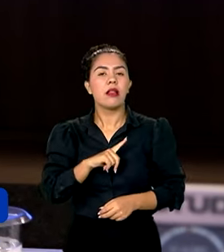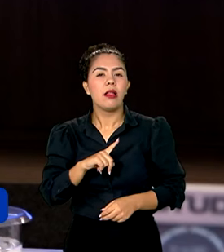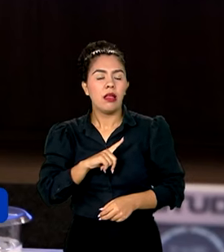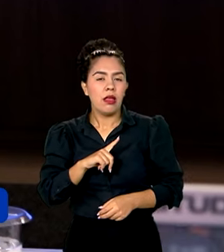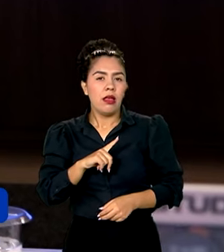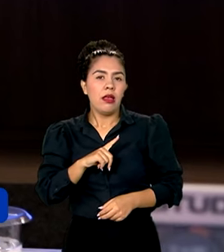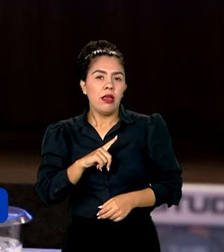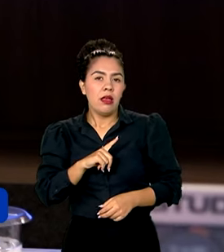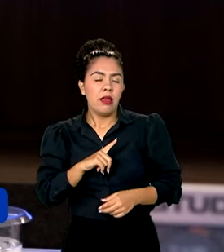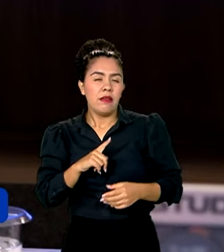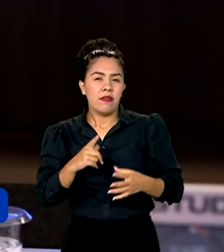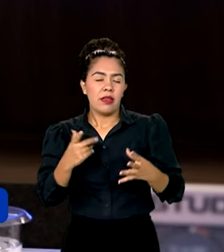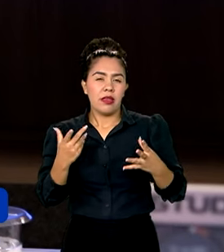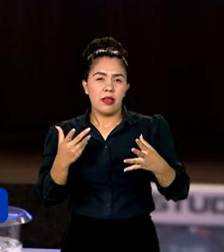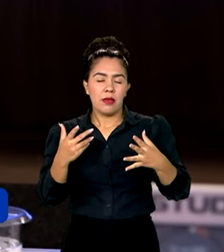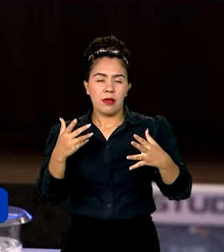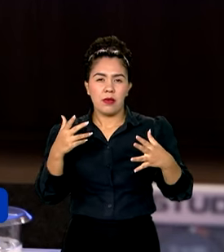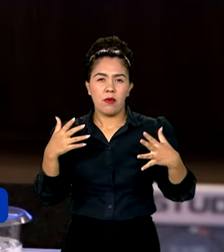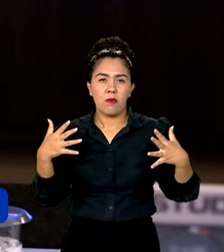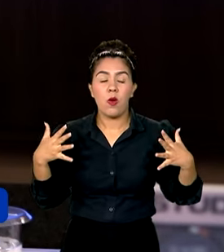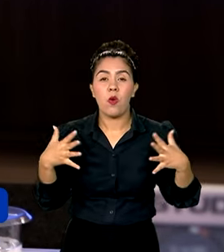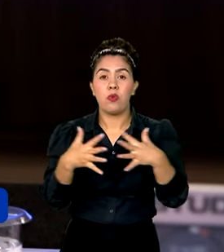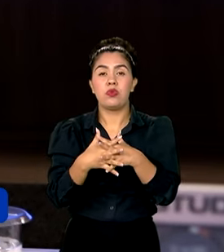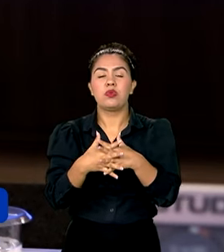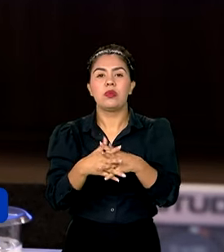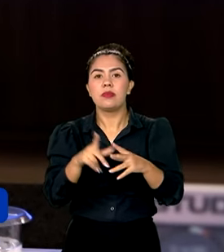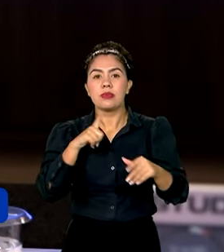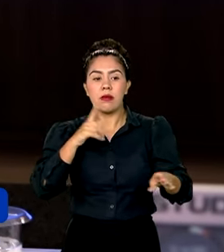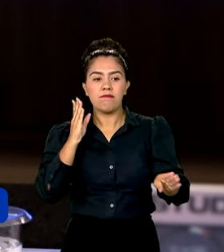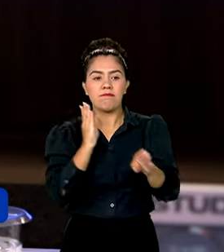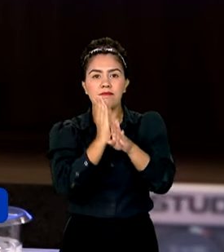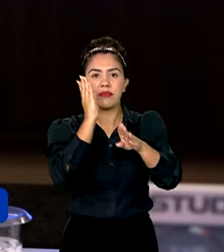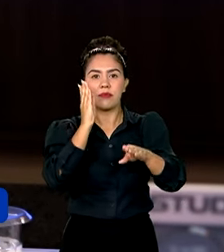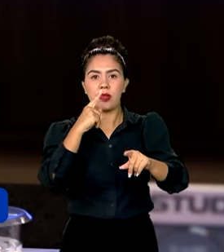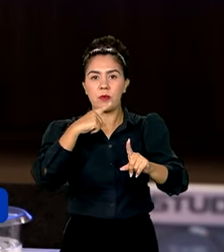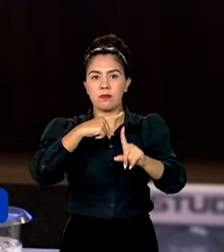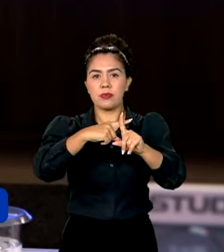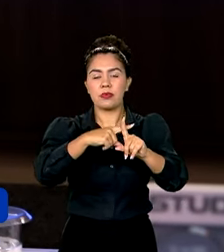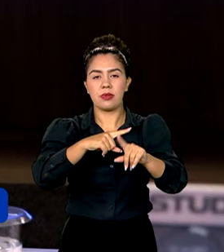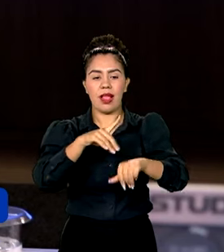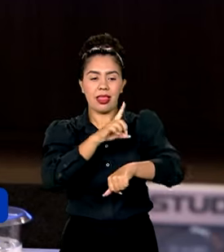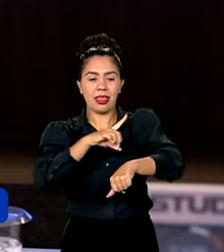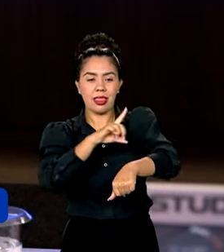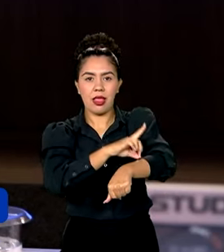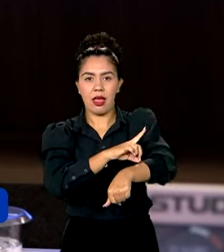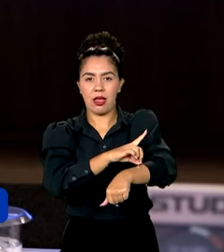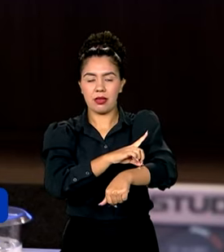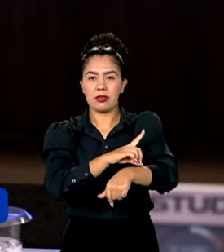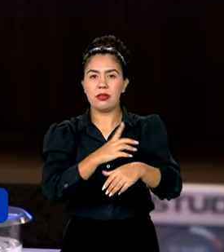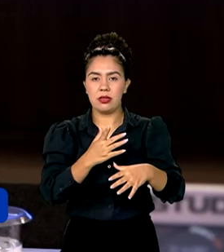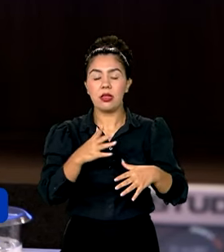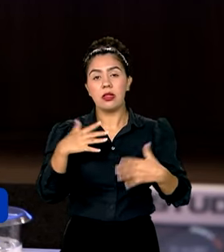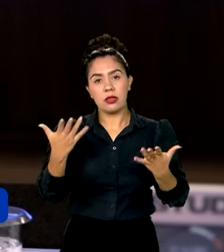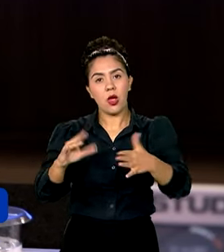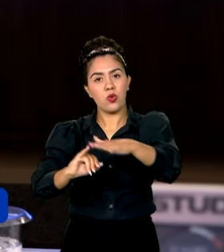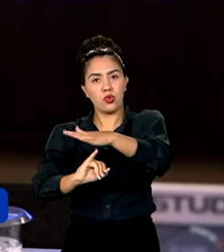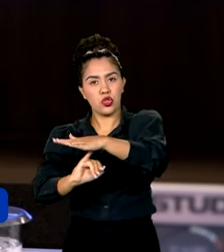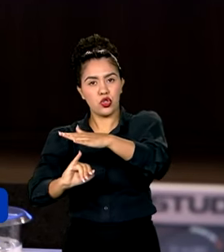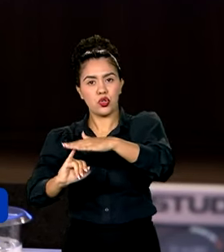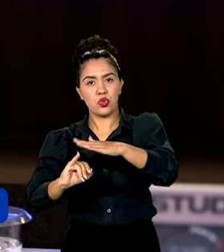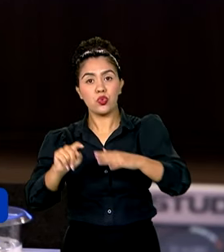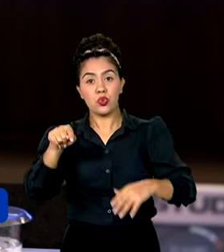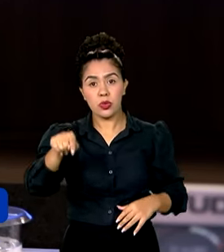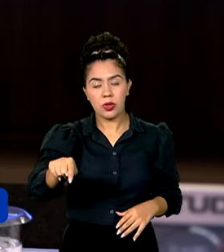e confusão em muitos casos com o diagnóstico de dengue e foi exatamente o grupo do Instituto Evando